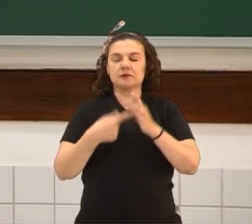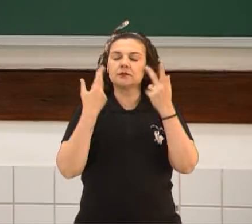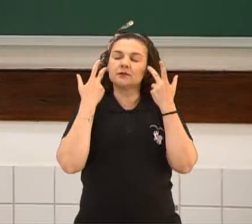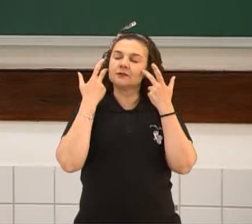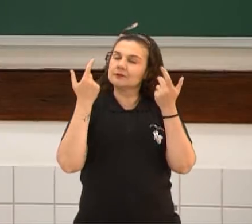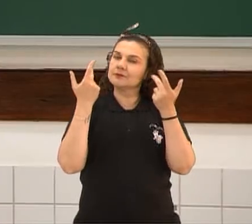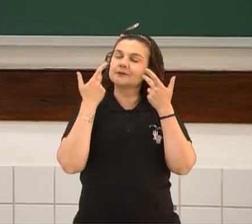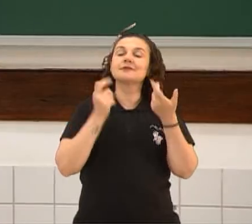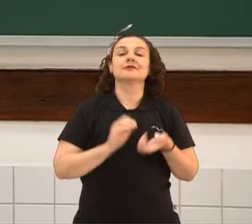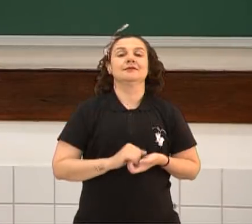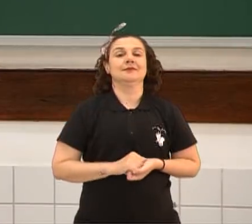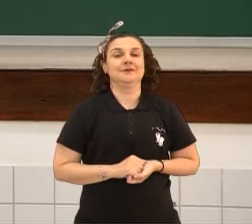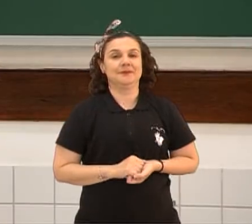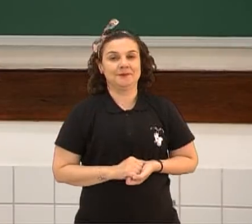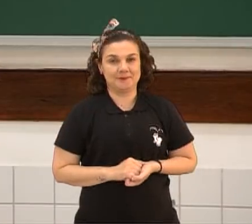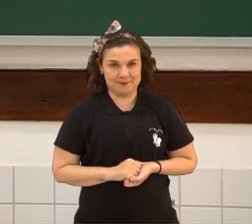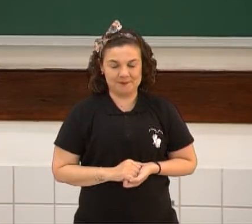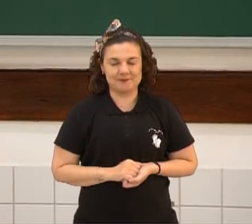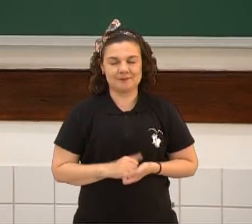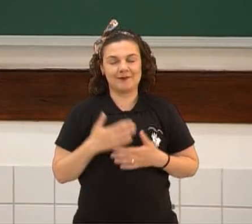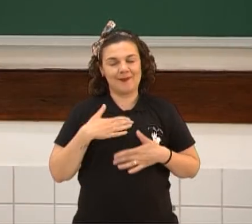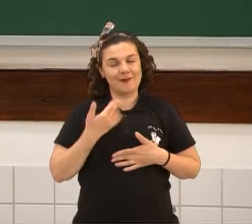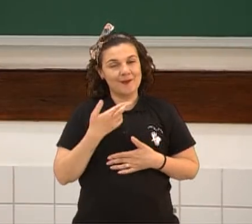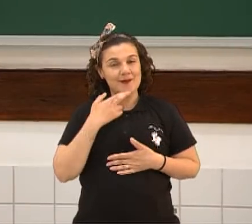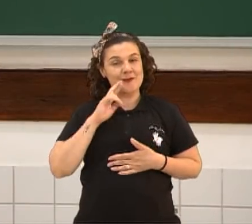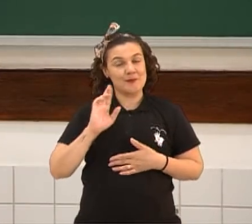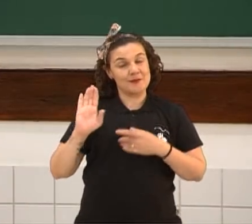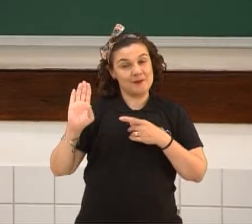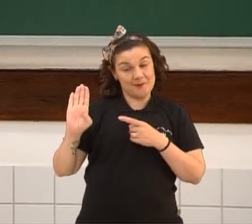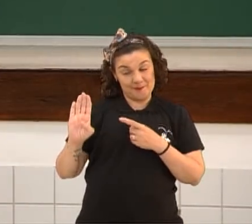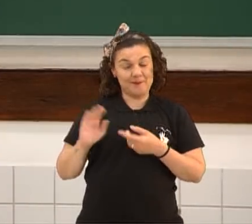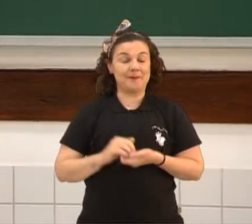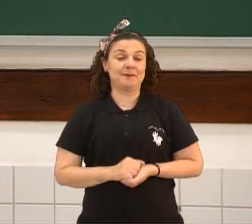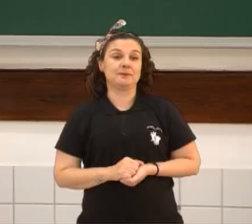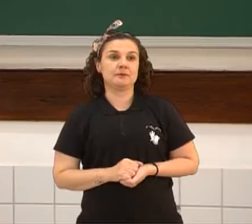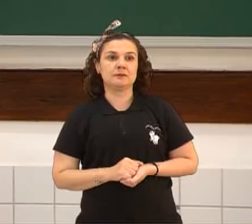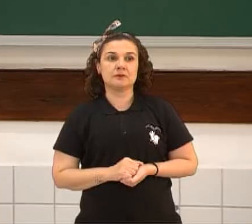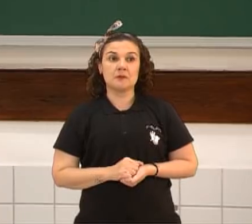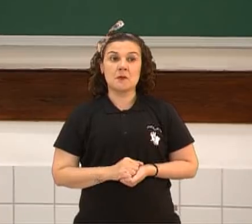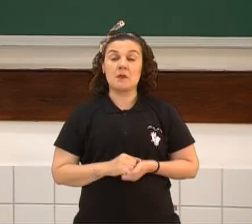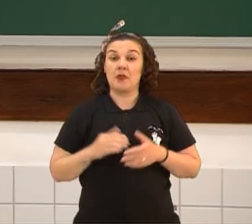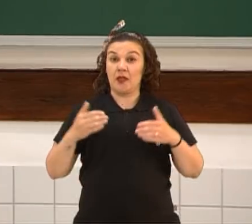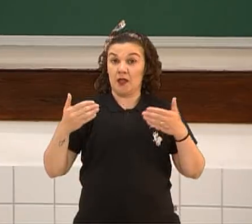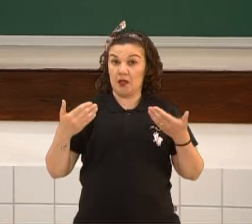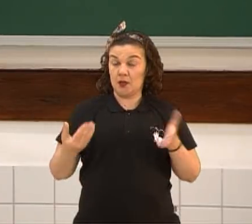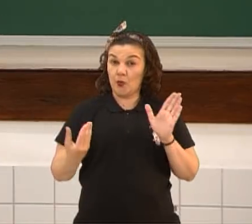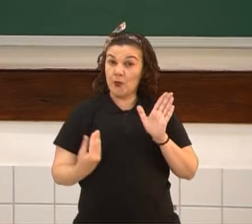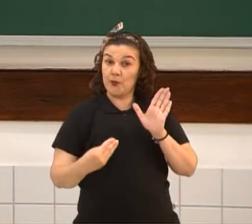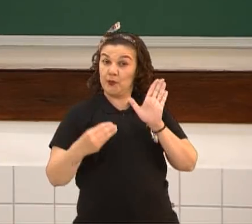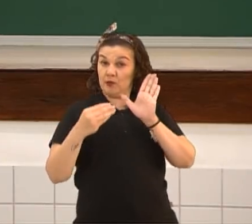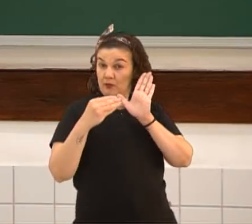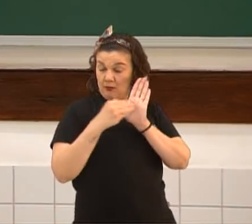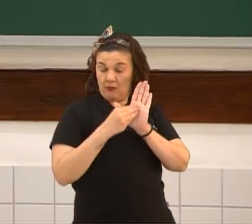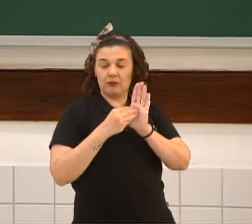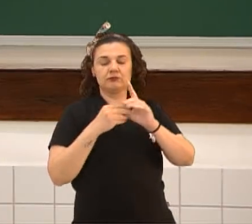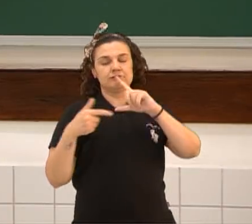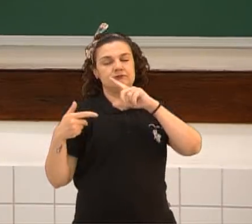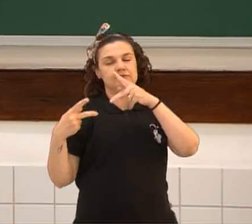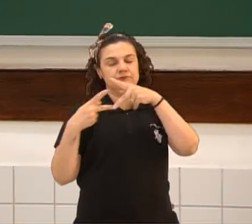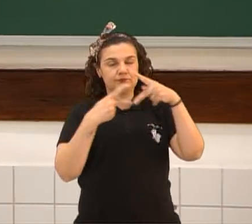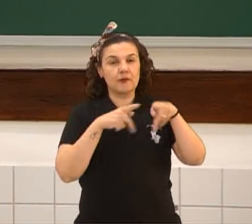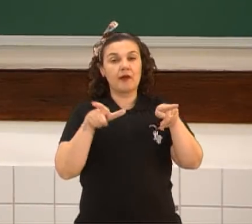maneira mais natural possível. Tranquilo? Então, resposta correta, letra B. Então, dentro dos quadrinhos, nós sabemos, né, que existem